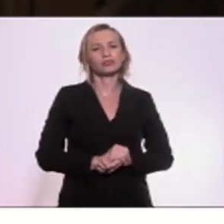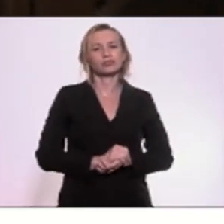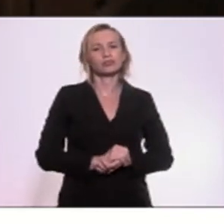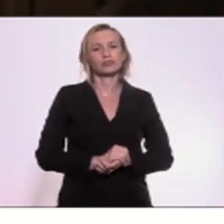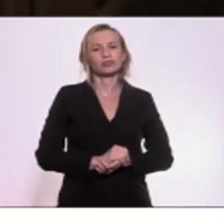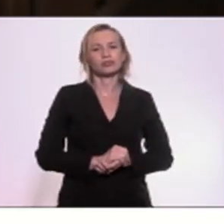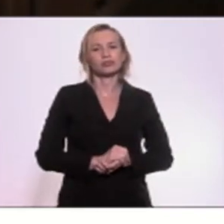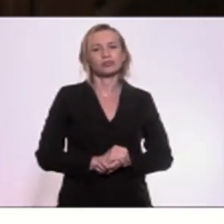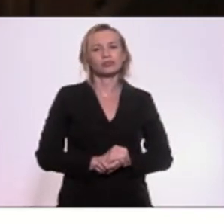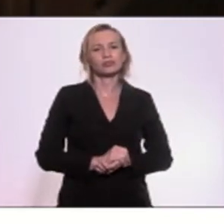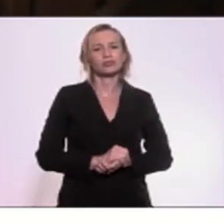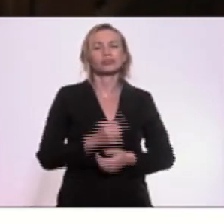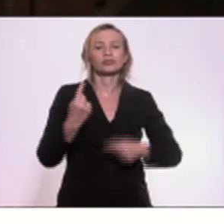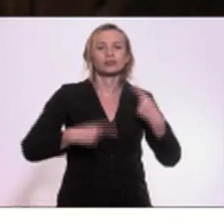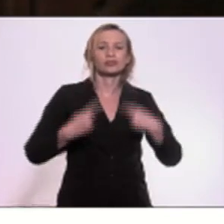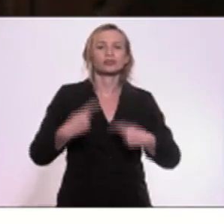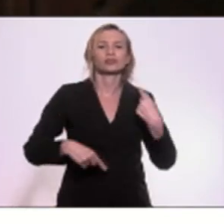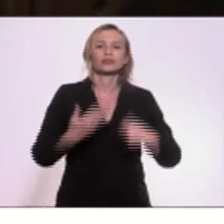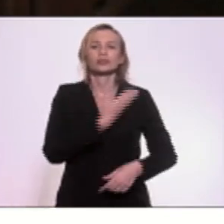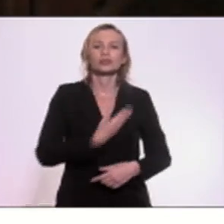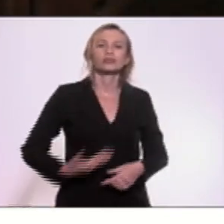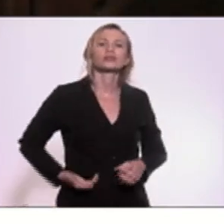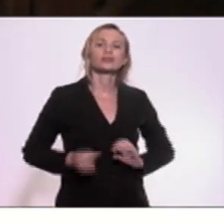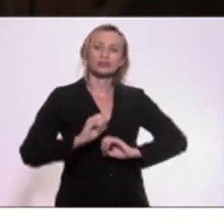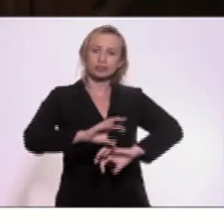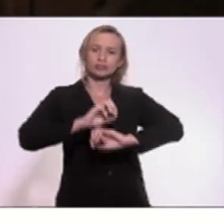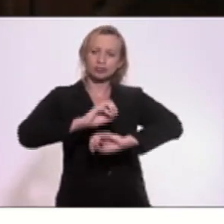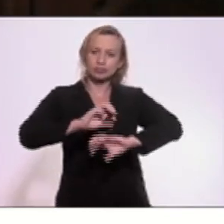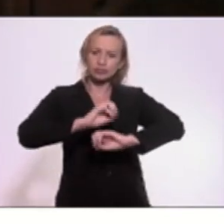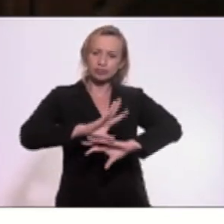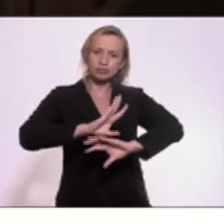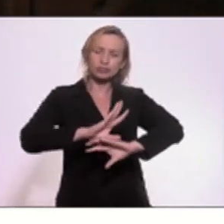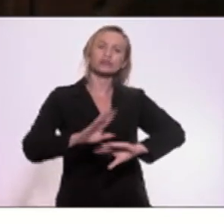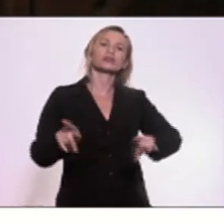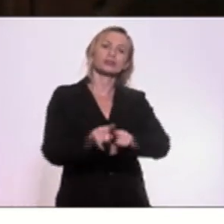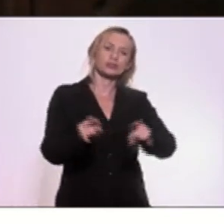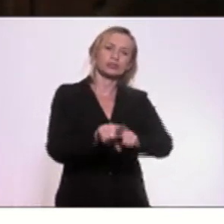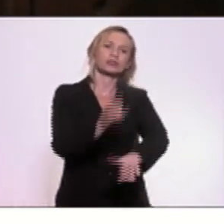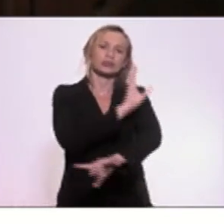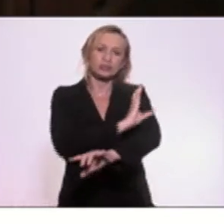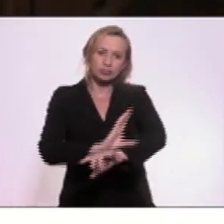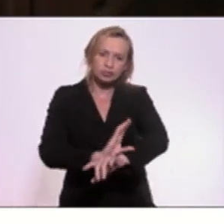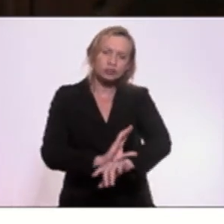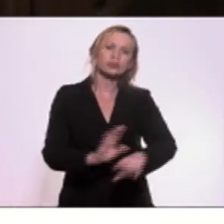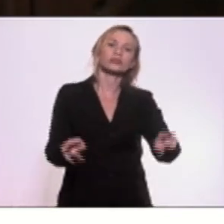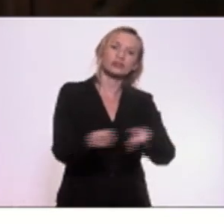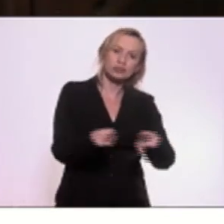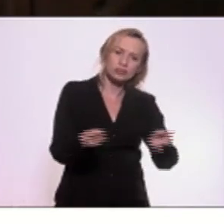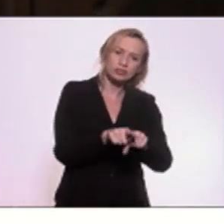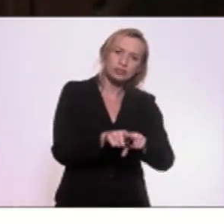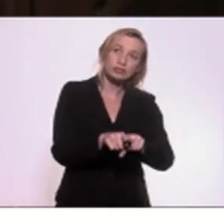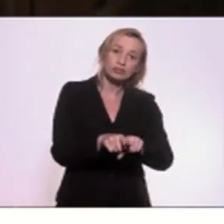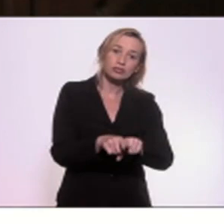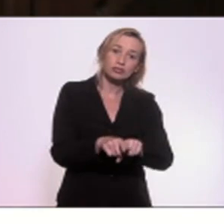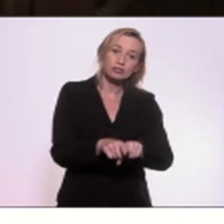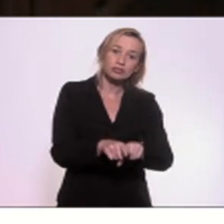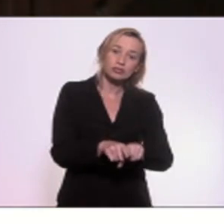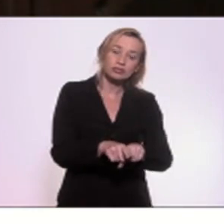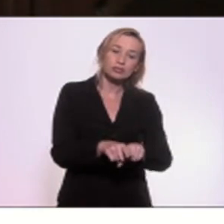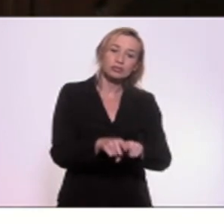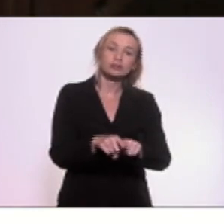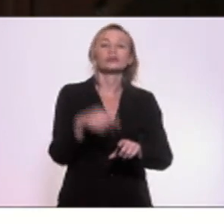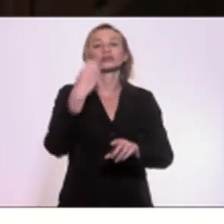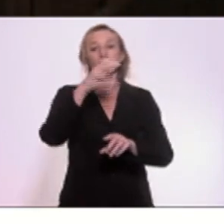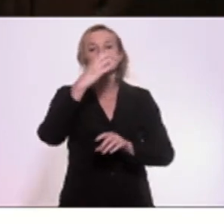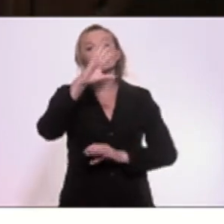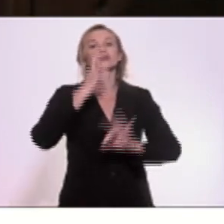totalmente a política pública da educação, a política pública da cultura e a política pública da